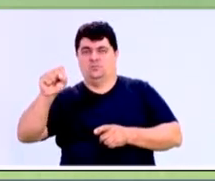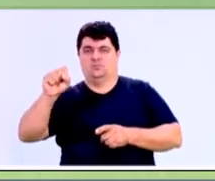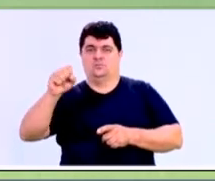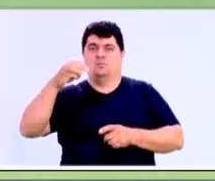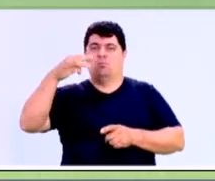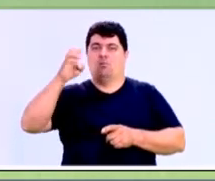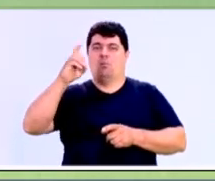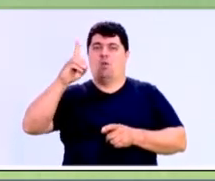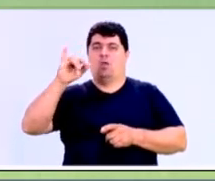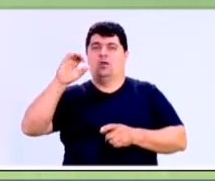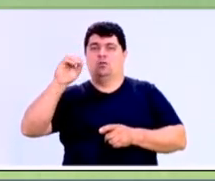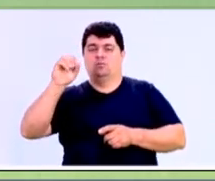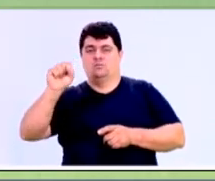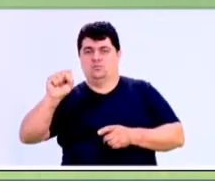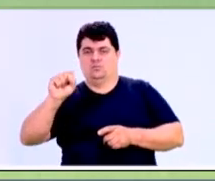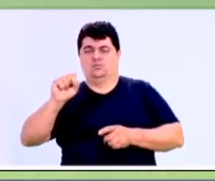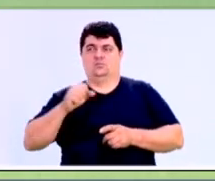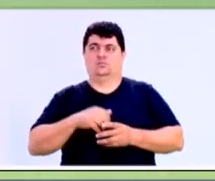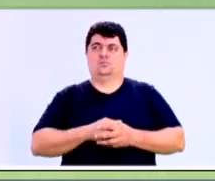médios, ok?